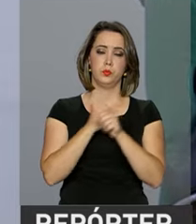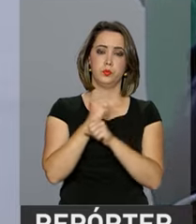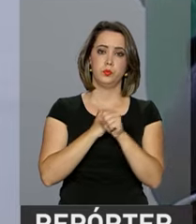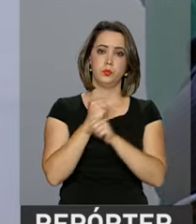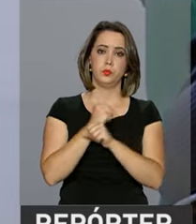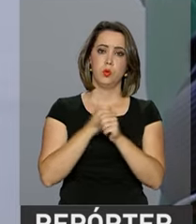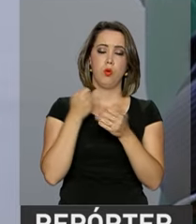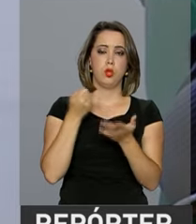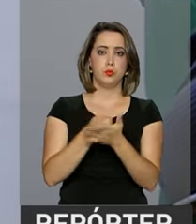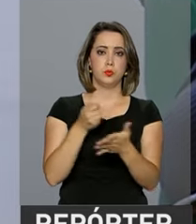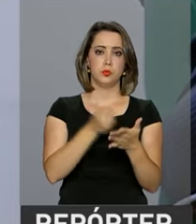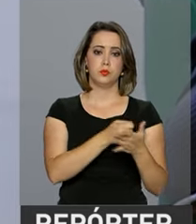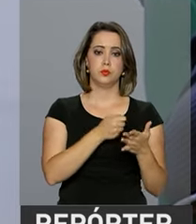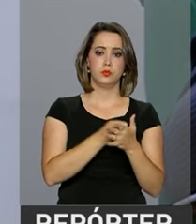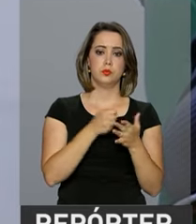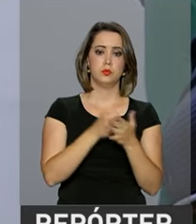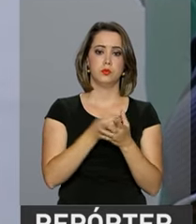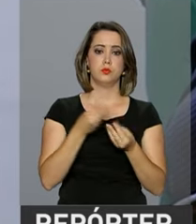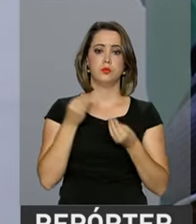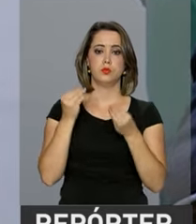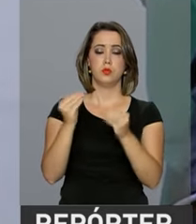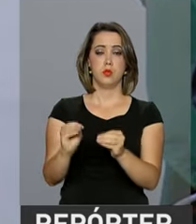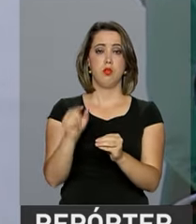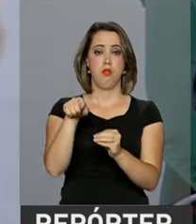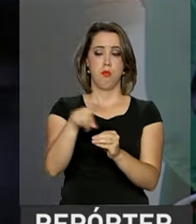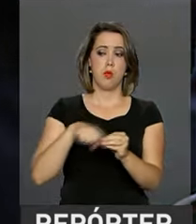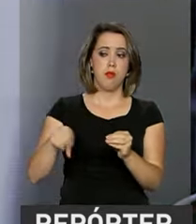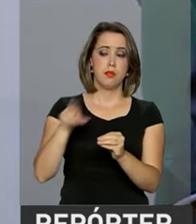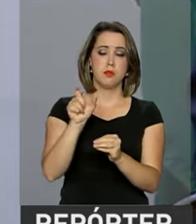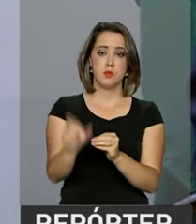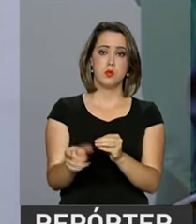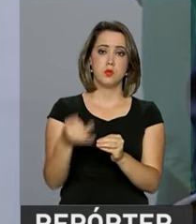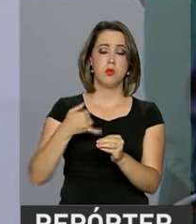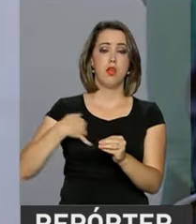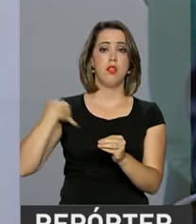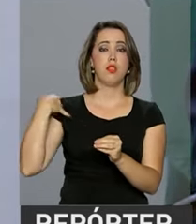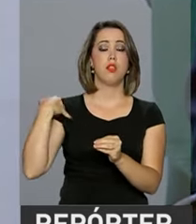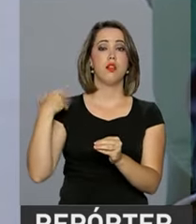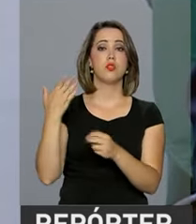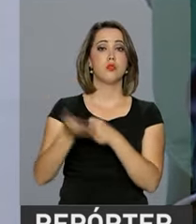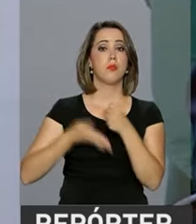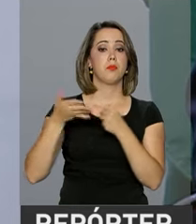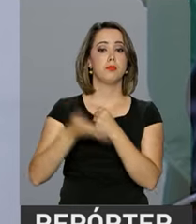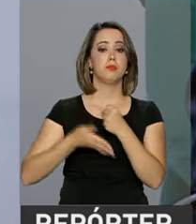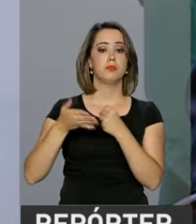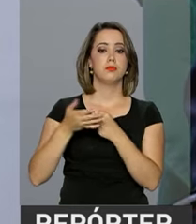antes de requerer a aposentadoria, será aplicado ao seu caso pessoal a idade em vigor